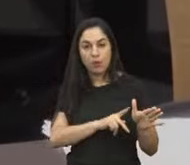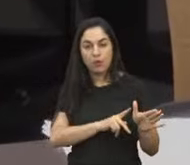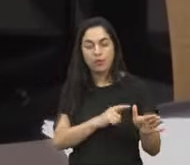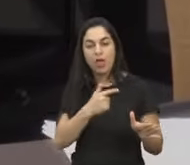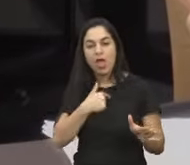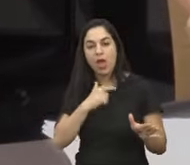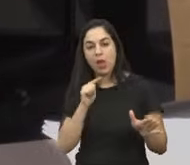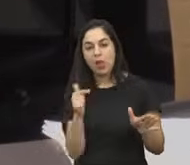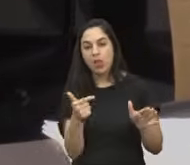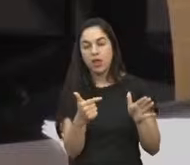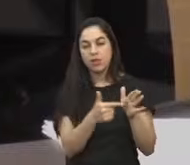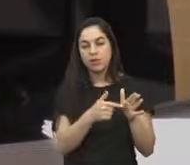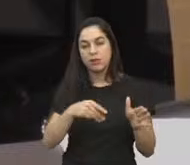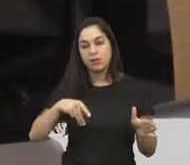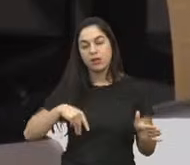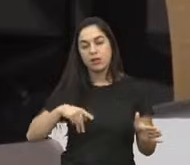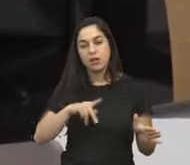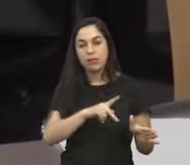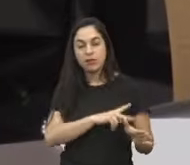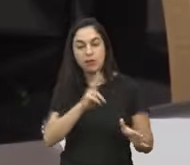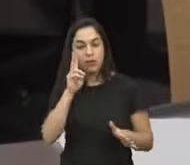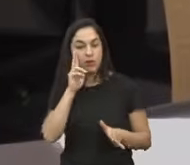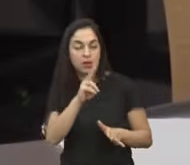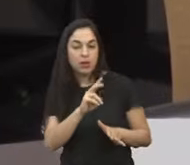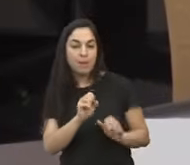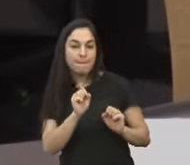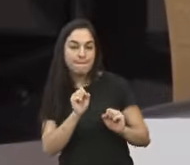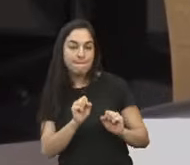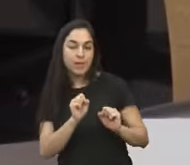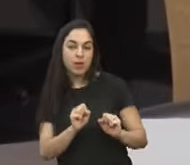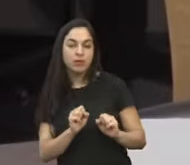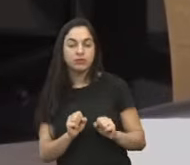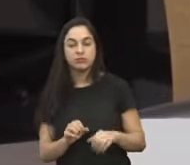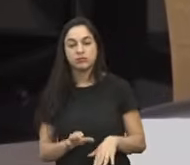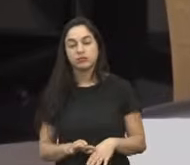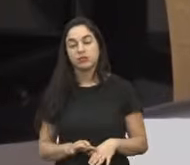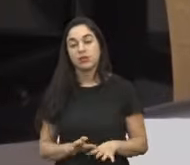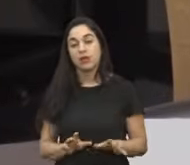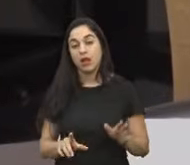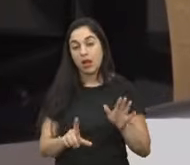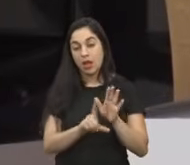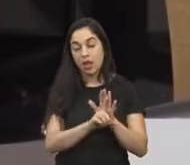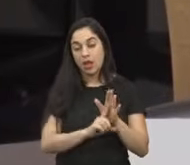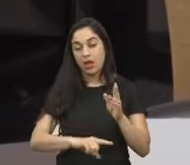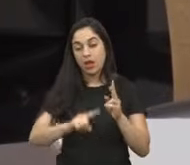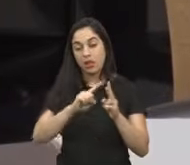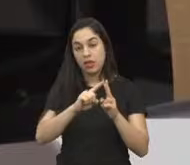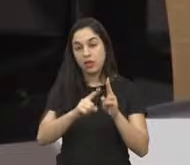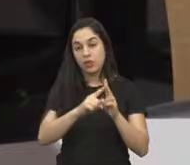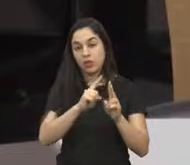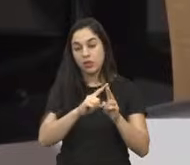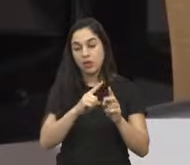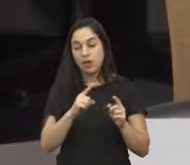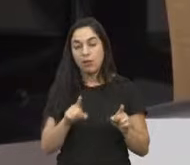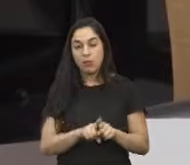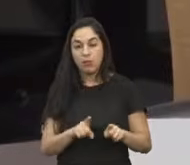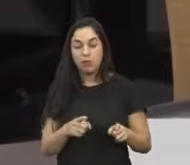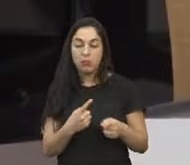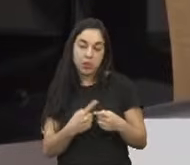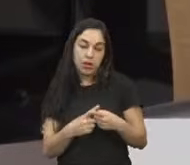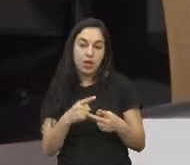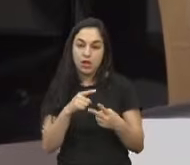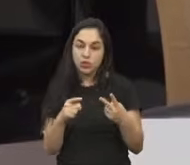Público para que o Ministério Público averiguasse a legalidade e a constitucionalidade da lei. E aí eu destaco duas, porque as duas tiveram dois resultados